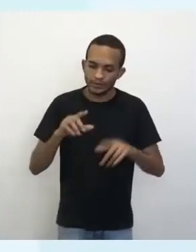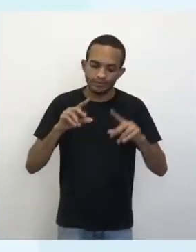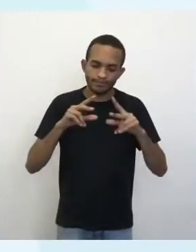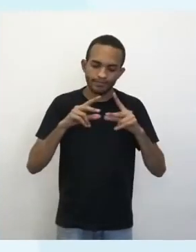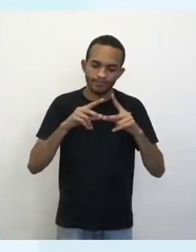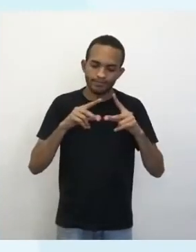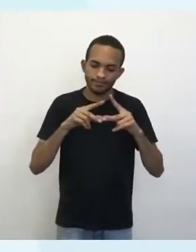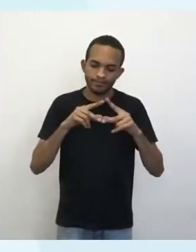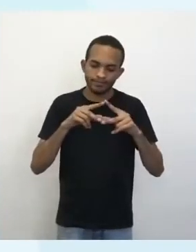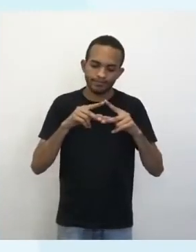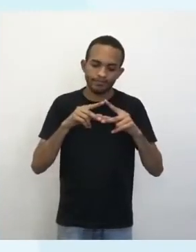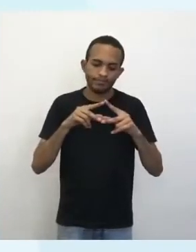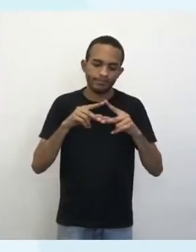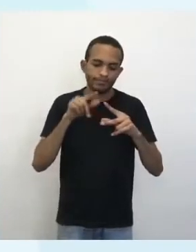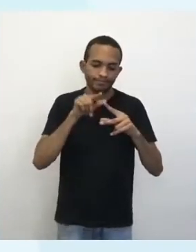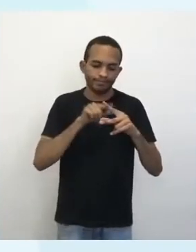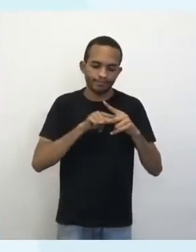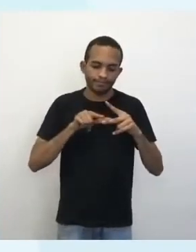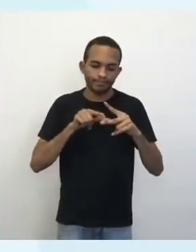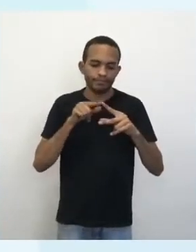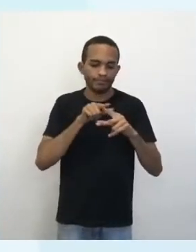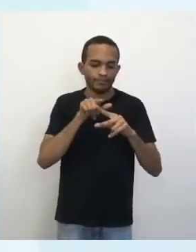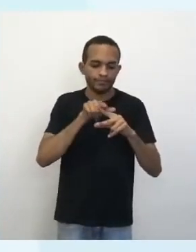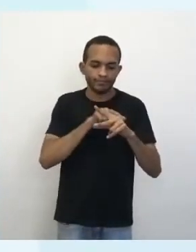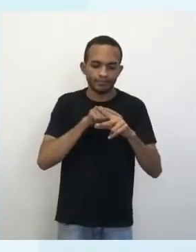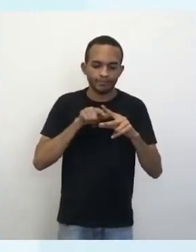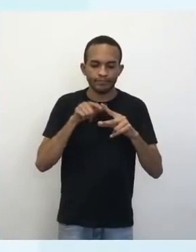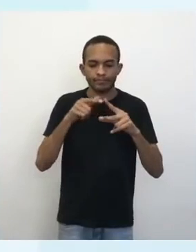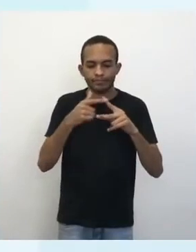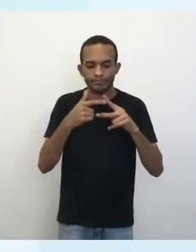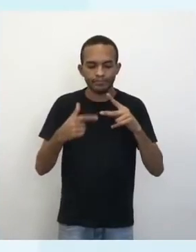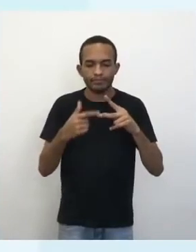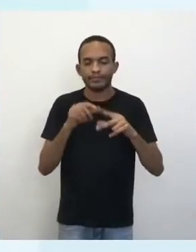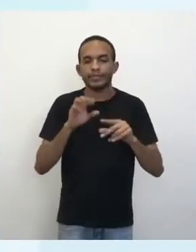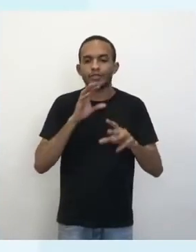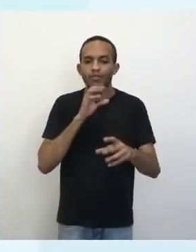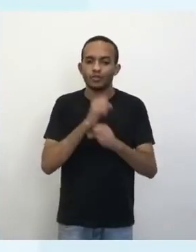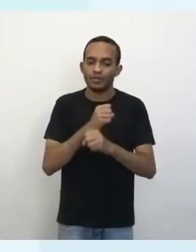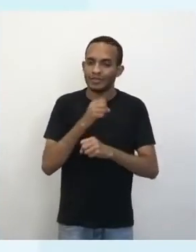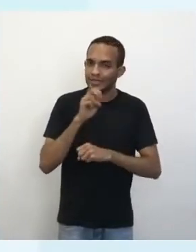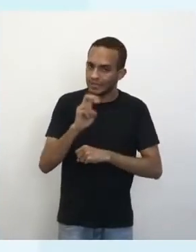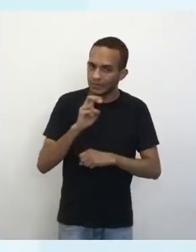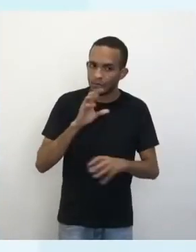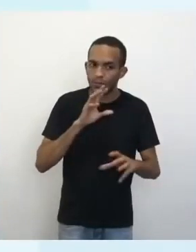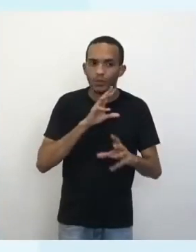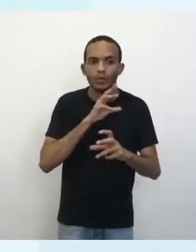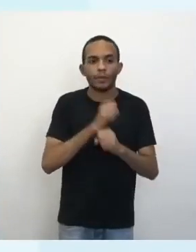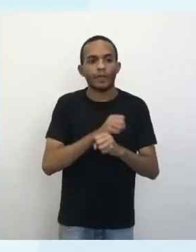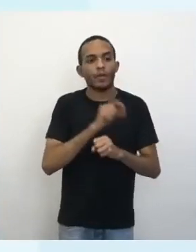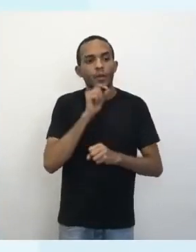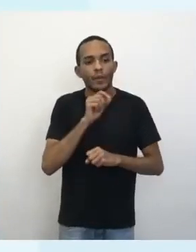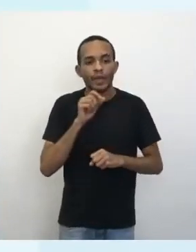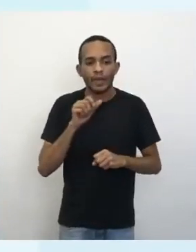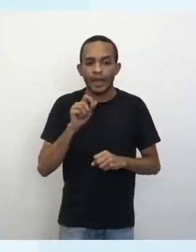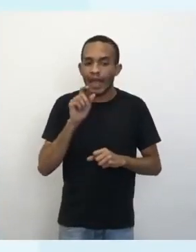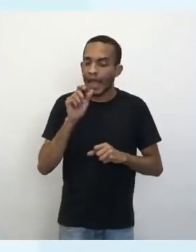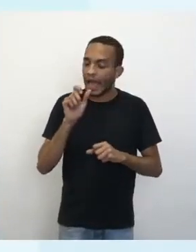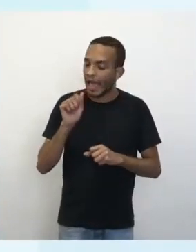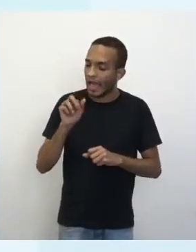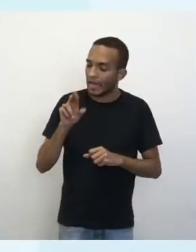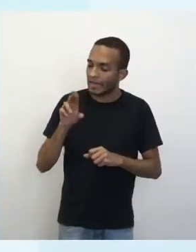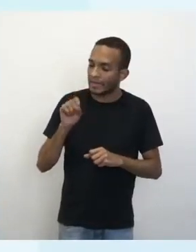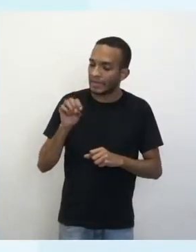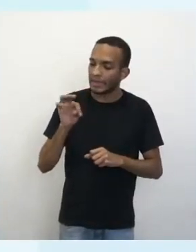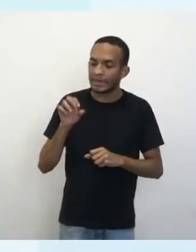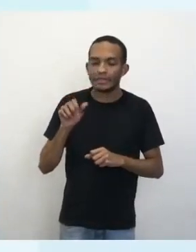faces paralelas. 4 mais 1, 5. Arestas. As arestas são segmentos